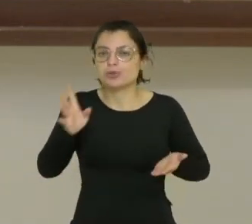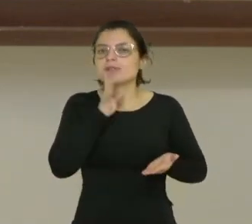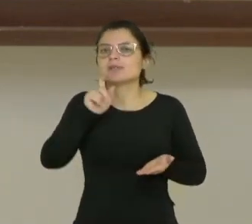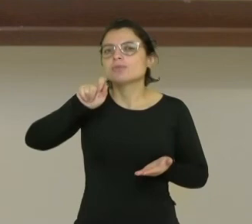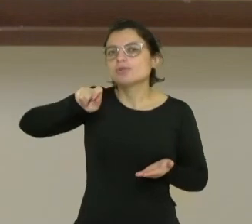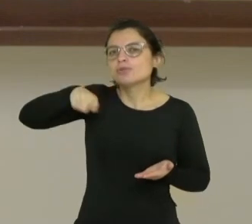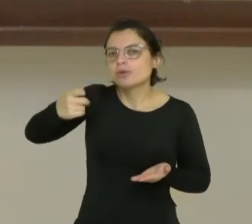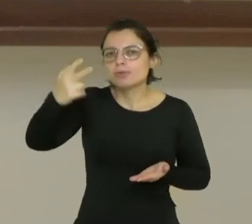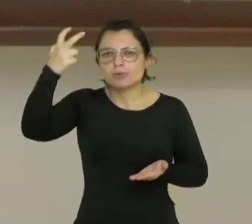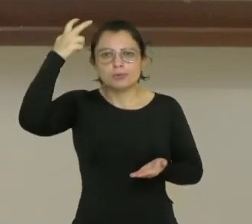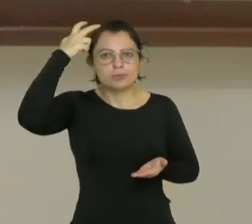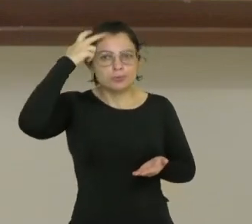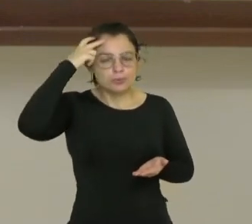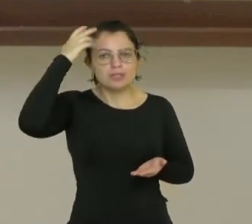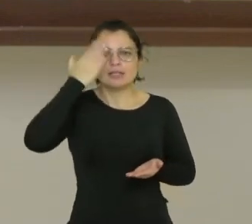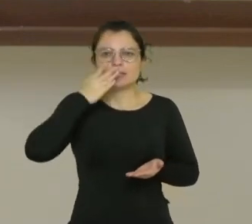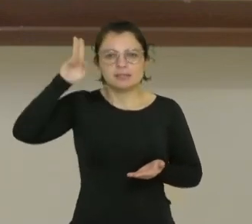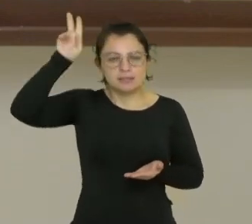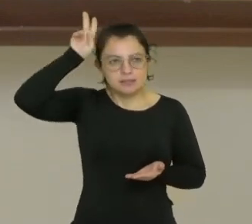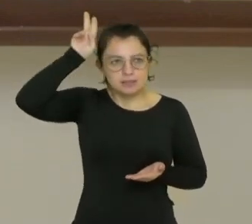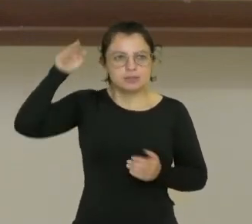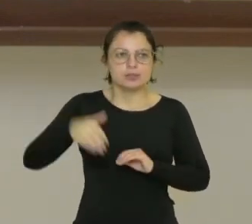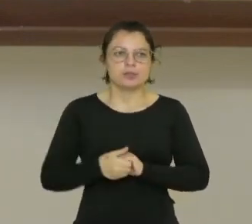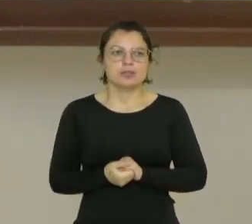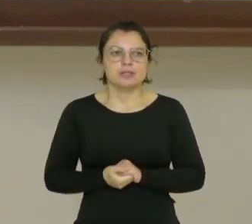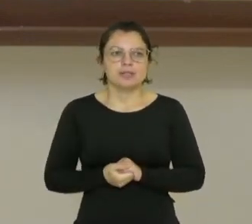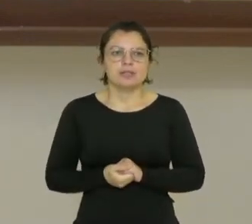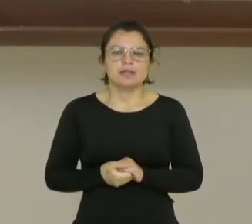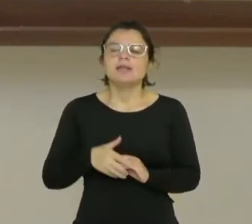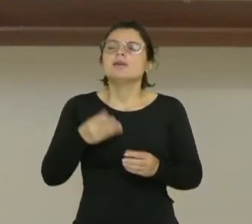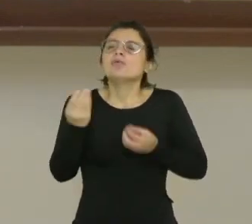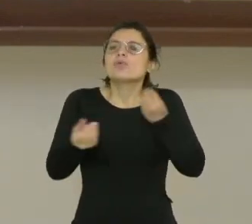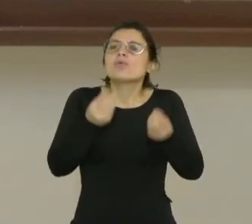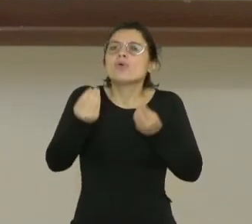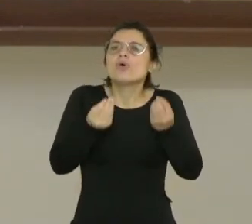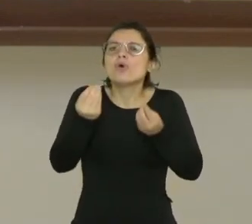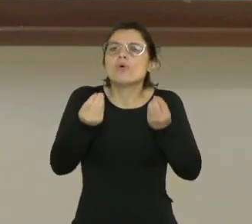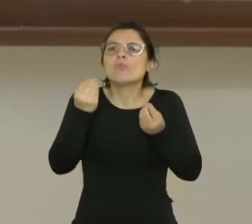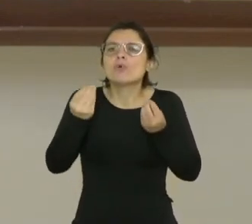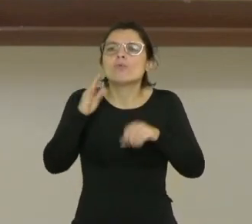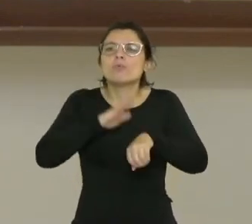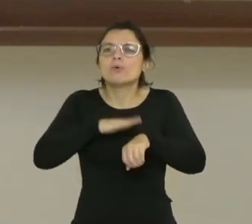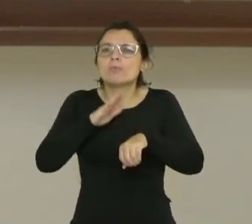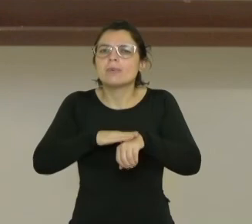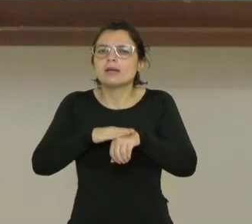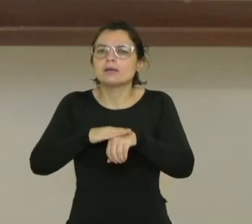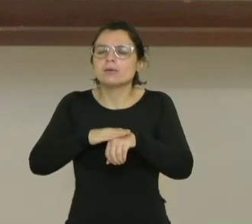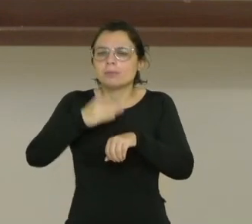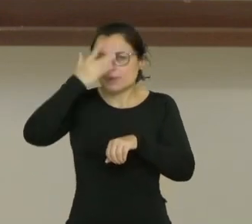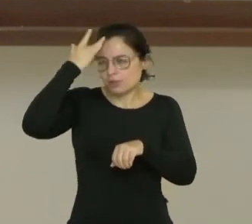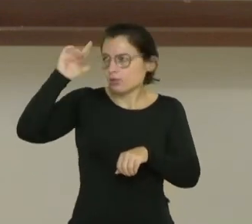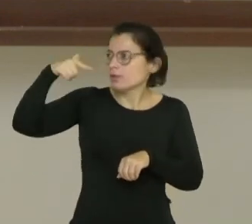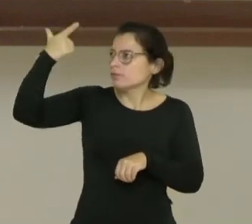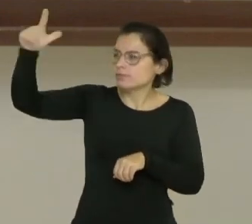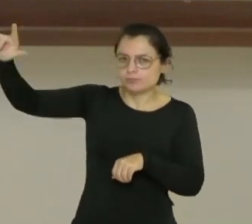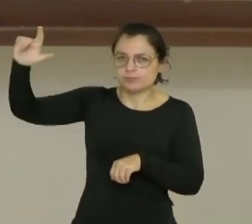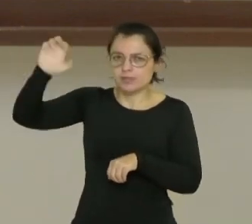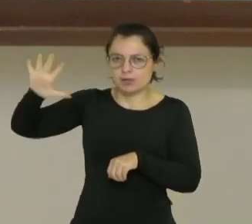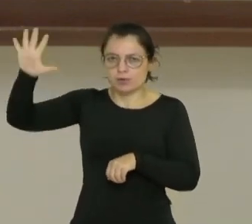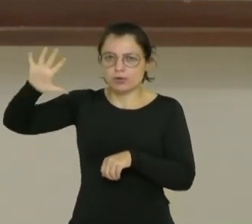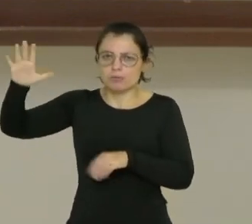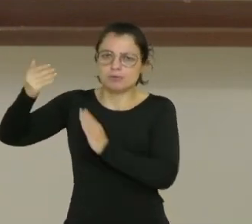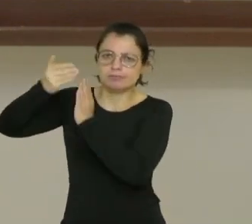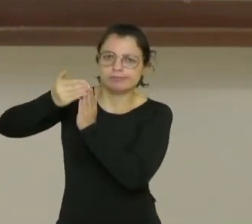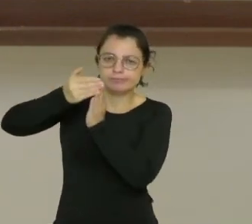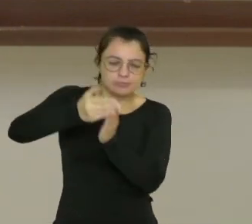aqui quando os colonizadores chegaram e que ainda vivem. Vimos que a maioria deles vem de um mesmo tronco